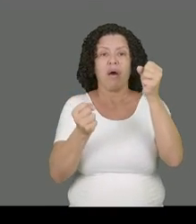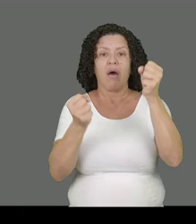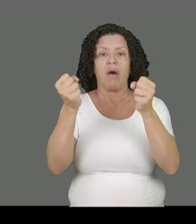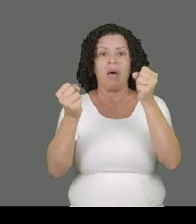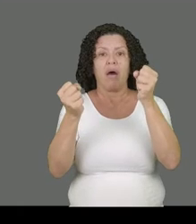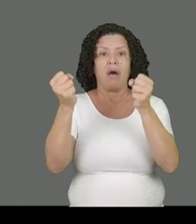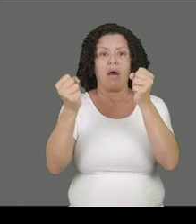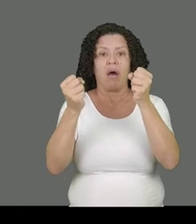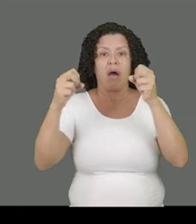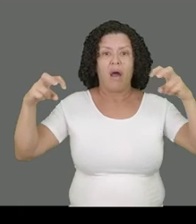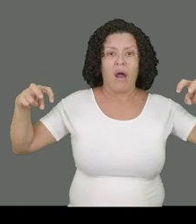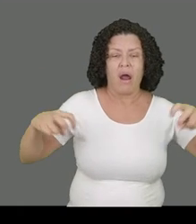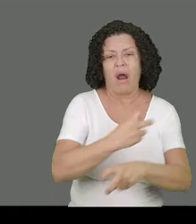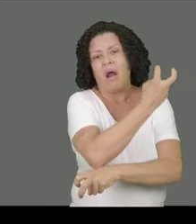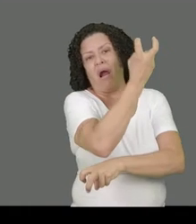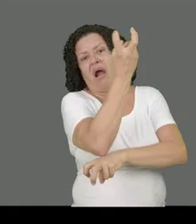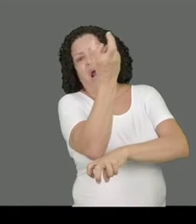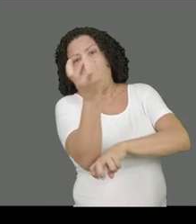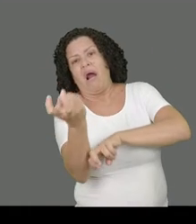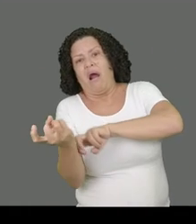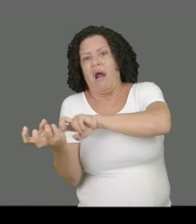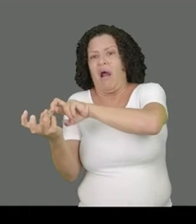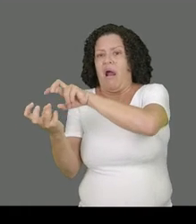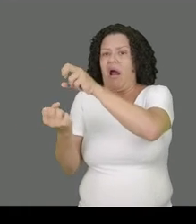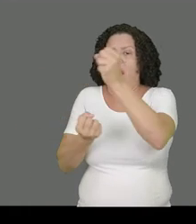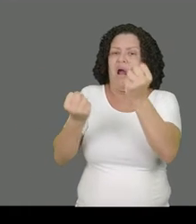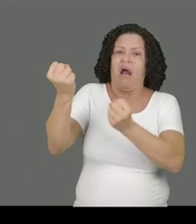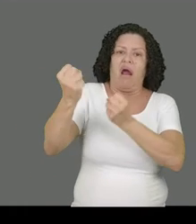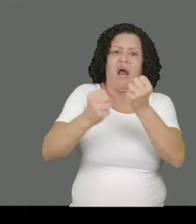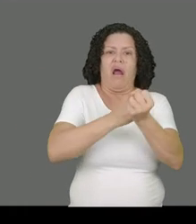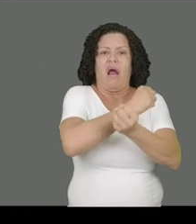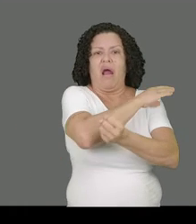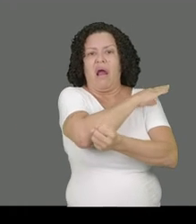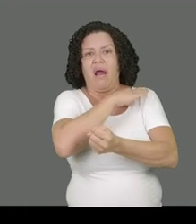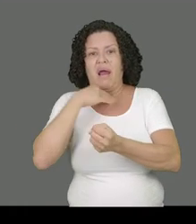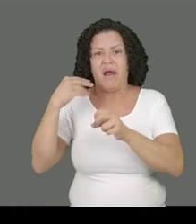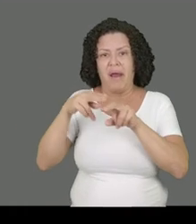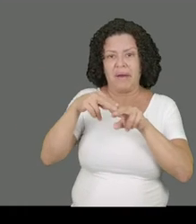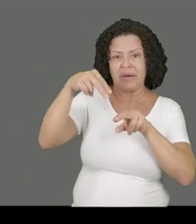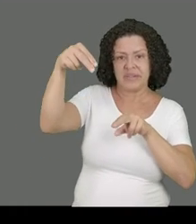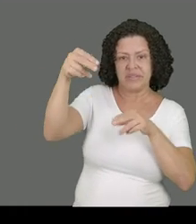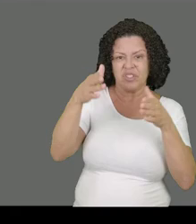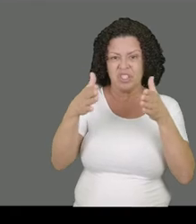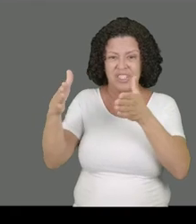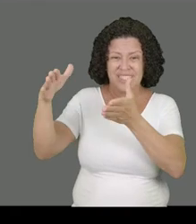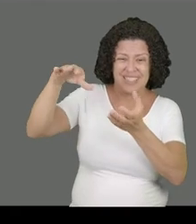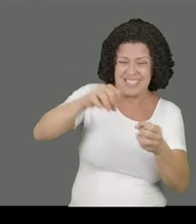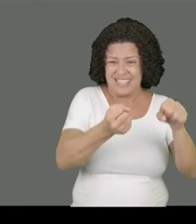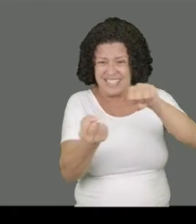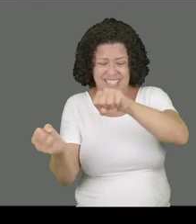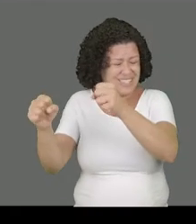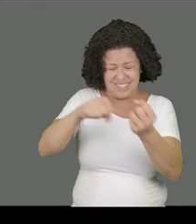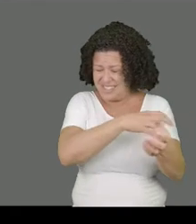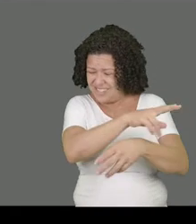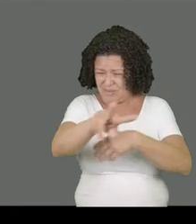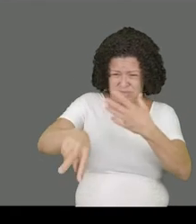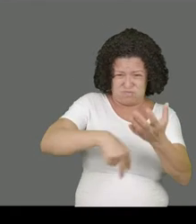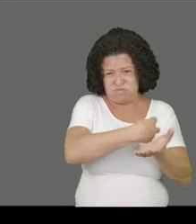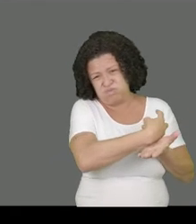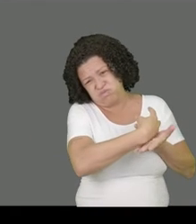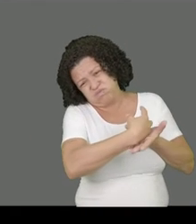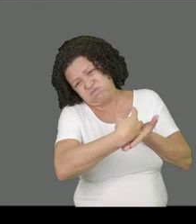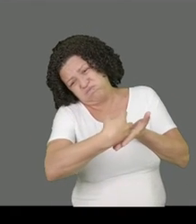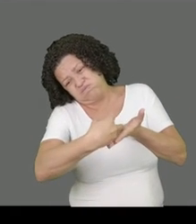adiante a gente se viesse a se envolver, por exemplo, num acidente de trânsito fatal, numa estrada, por